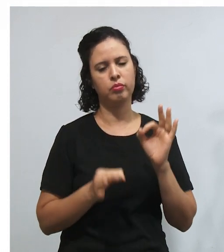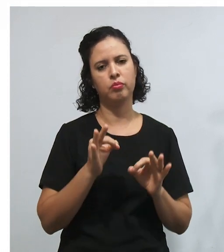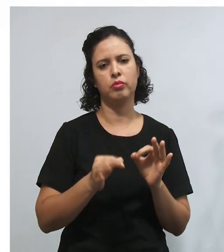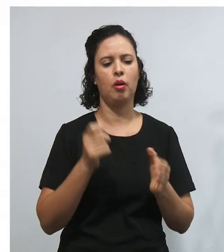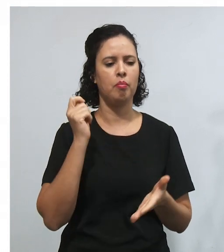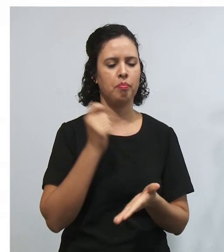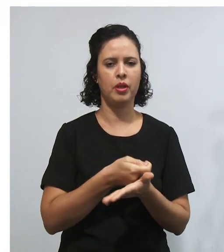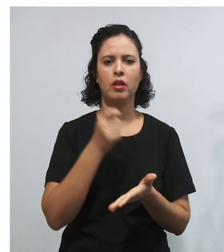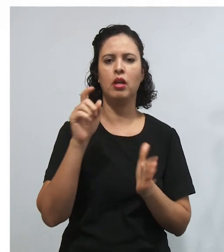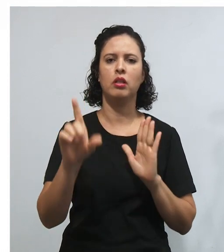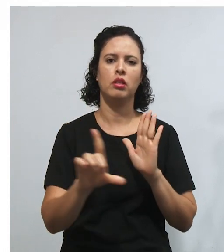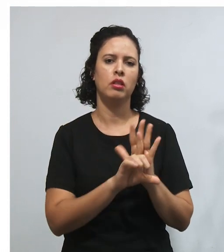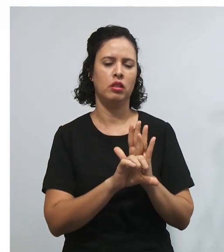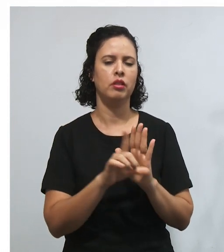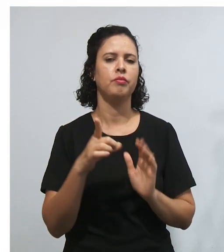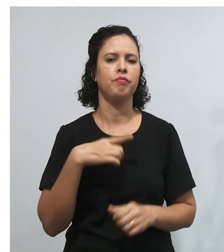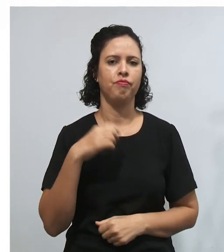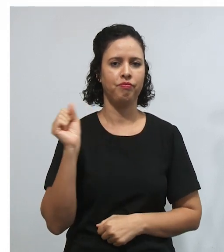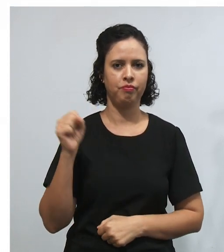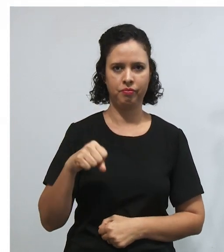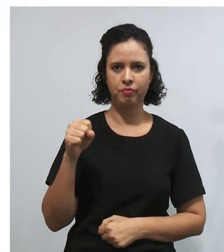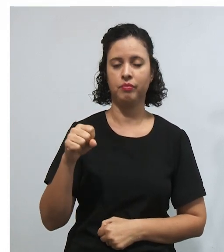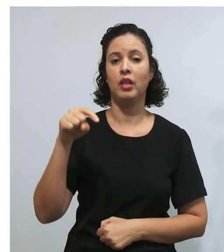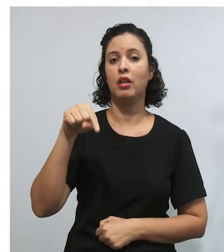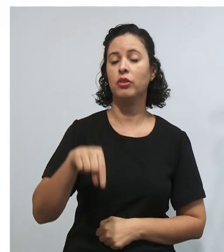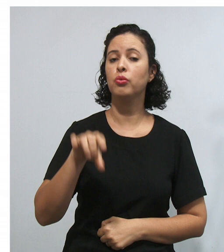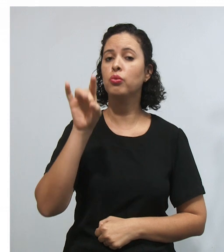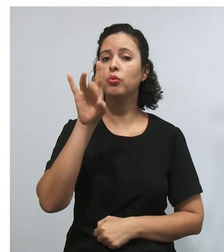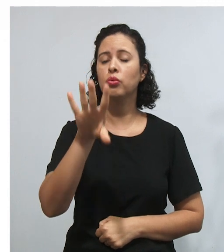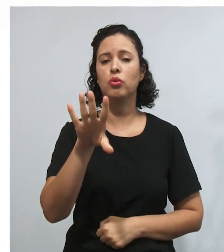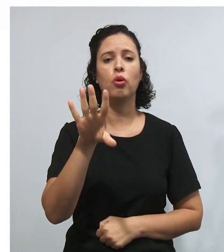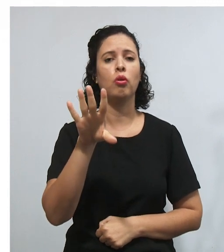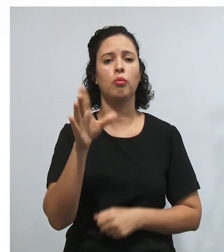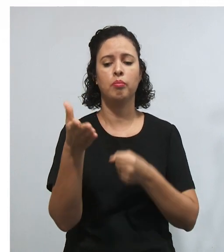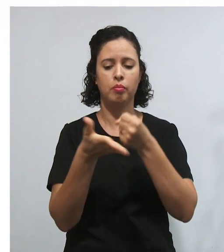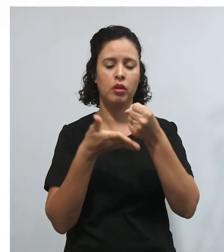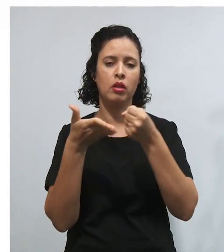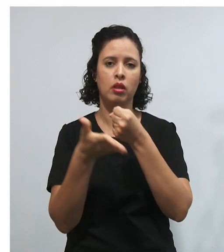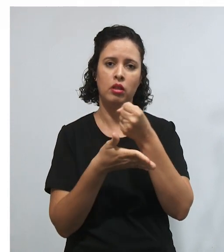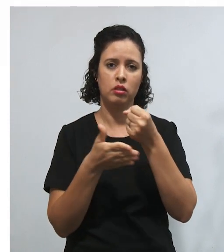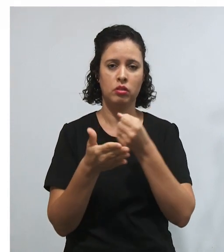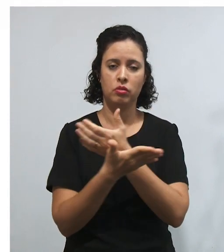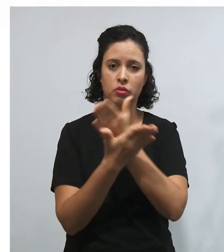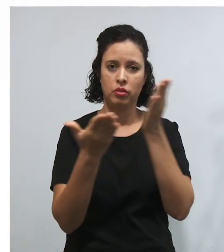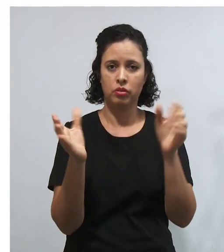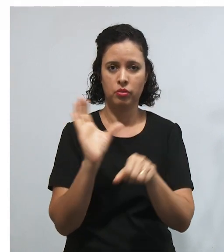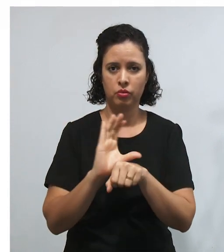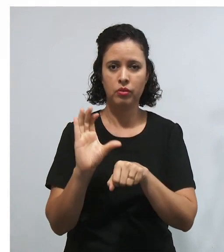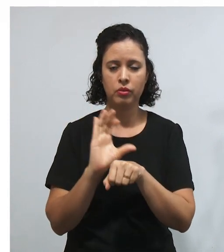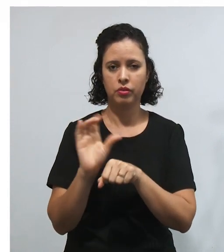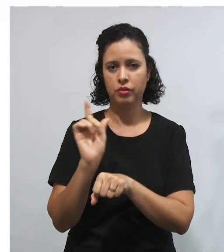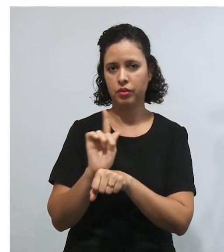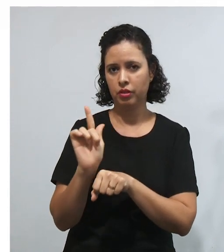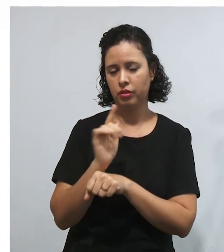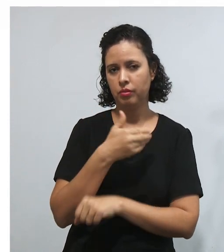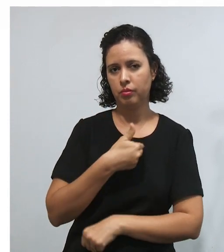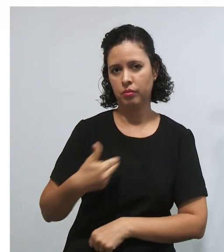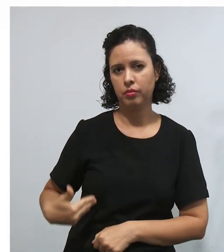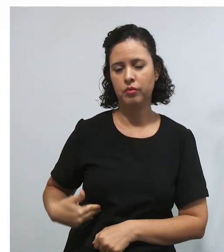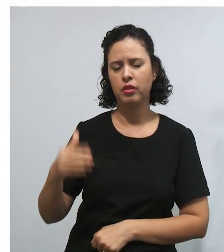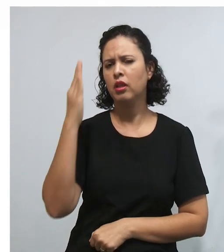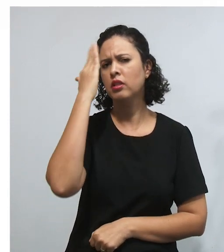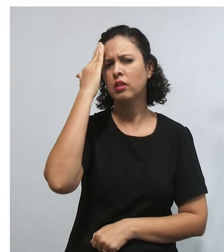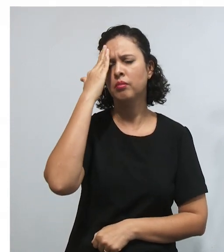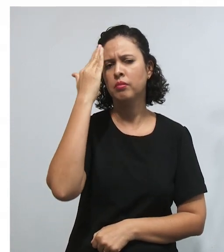julgados, muitas leis e, de fato, aqui nós estamos trazendo um norte para você que está no curso da gestão pública, saber aí